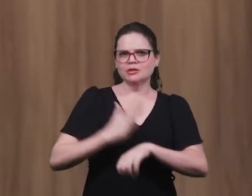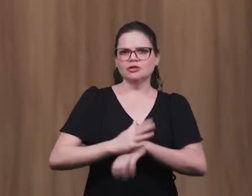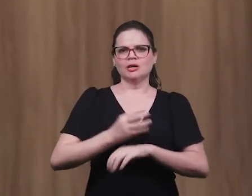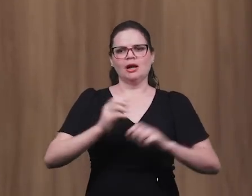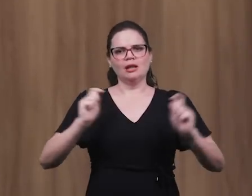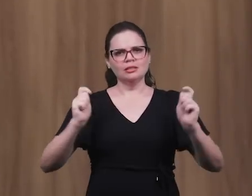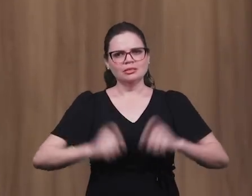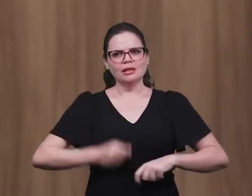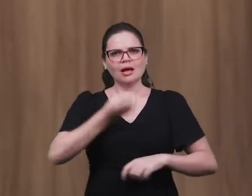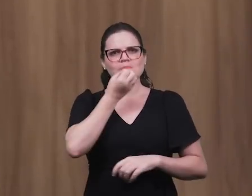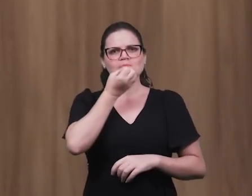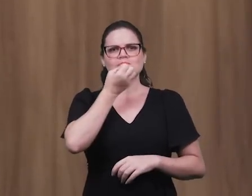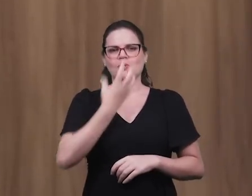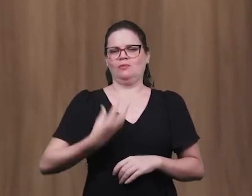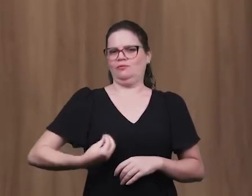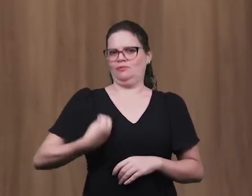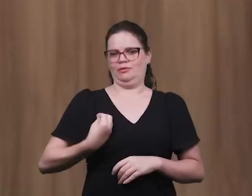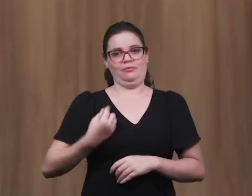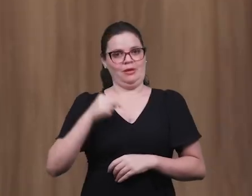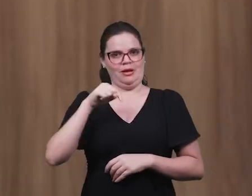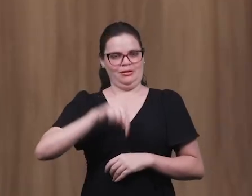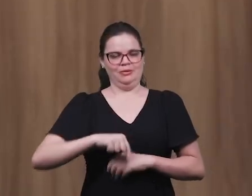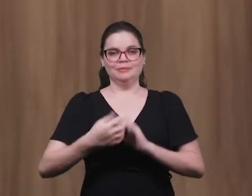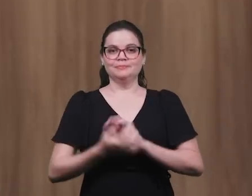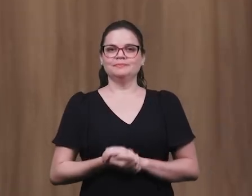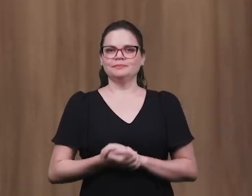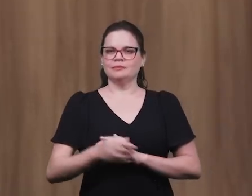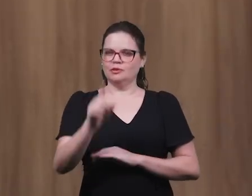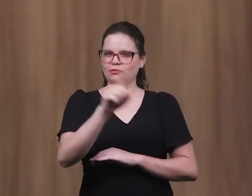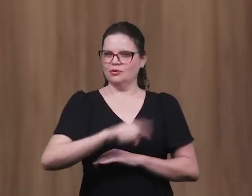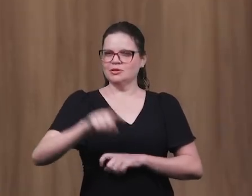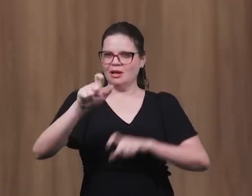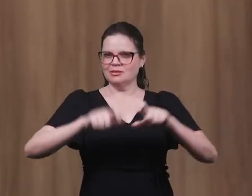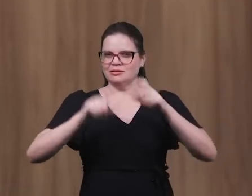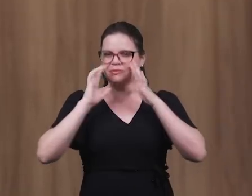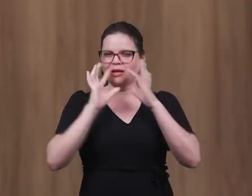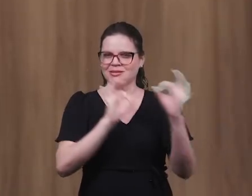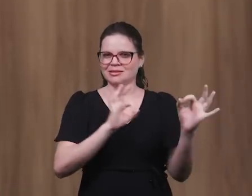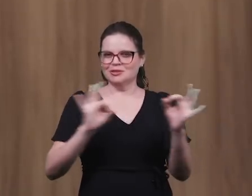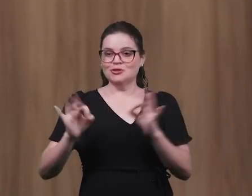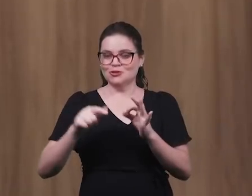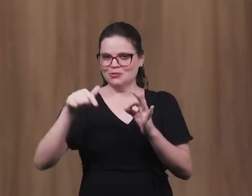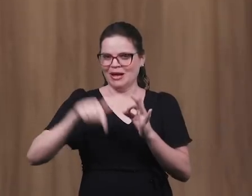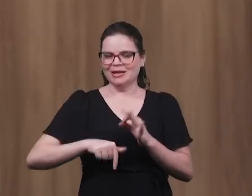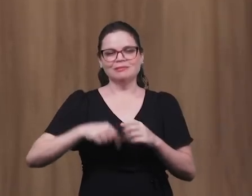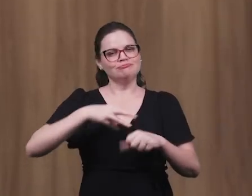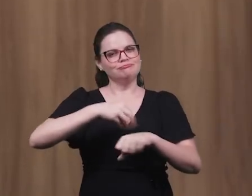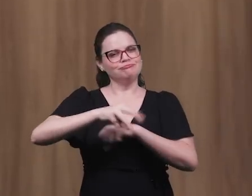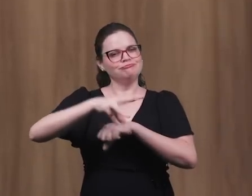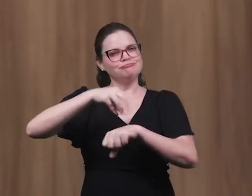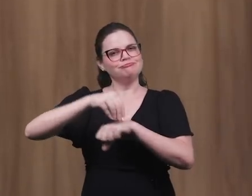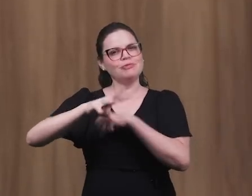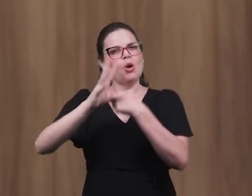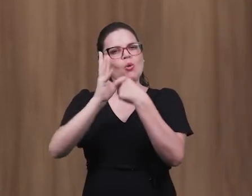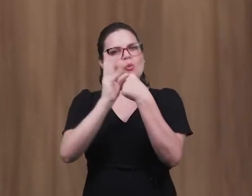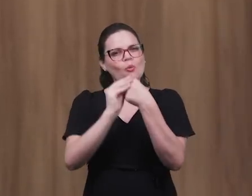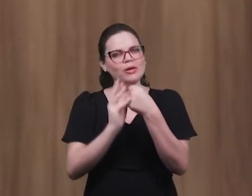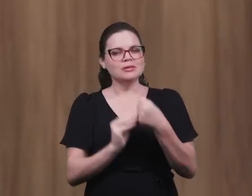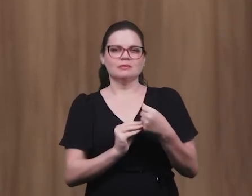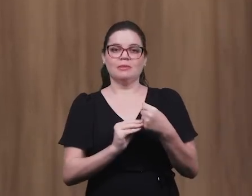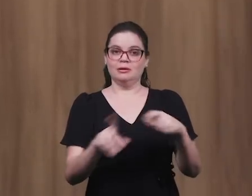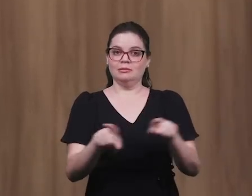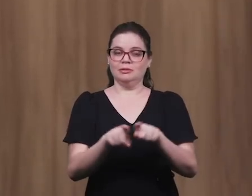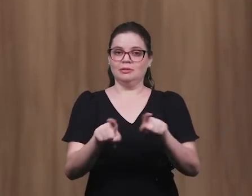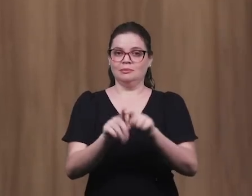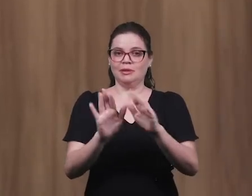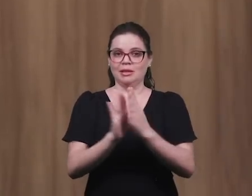melhor. Nós vamos trazer ao conhecimento dos que nos ouvem, você que nos acompanha, que está aqui conosco, conselhos